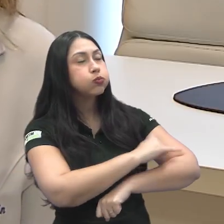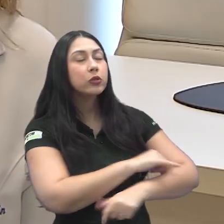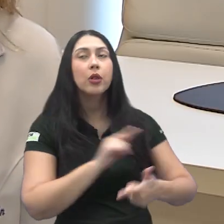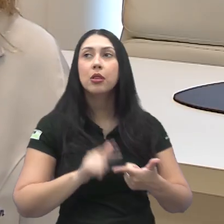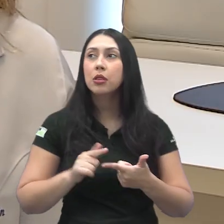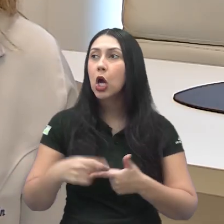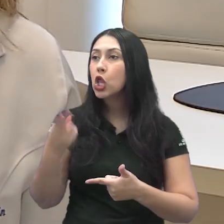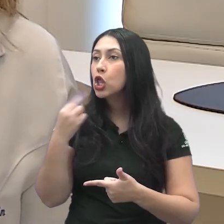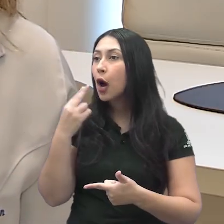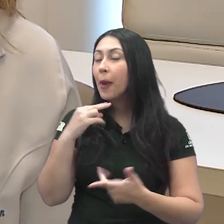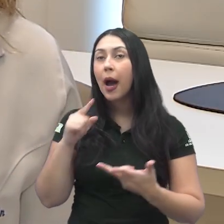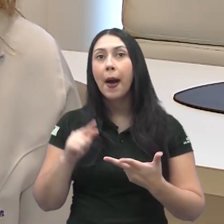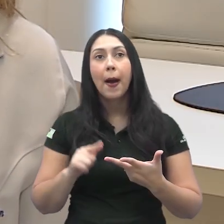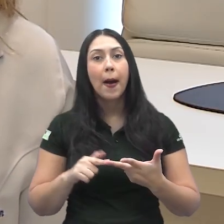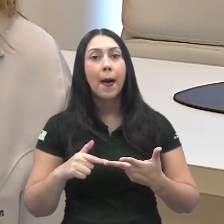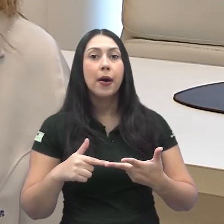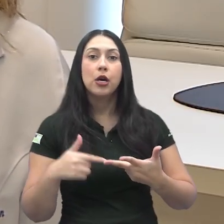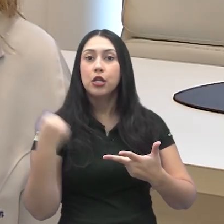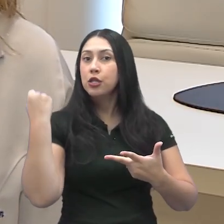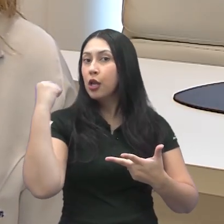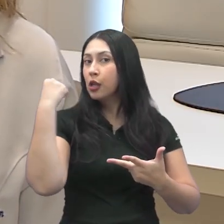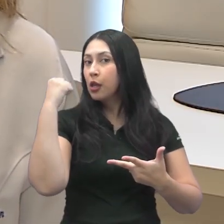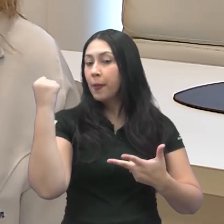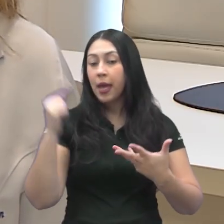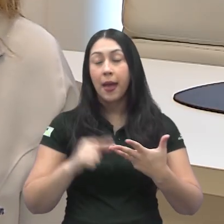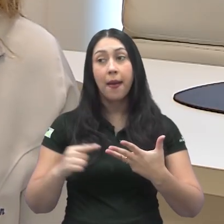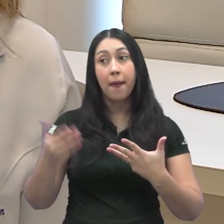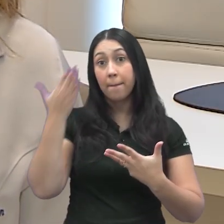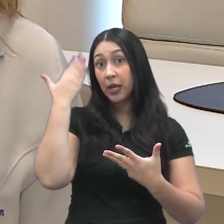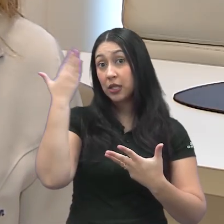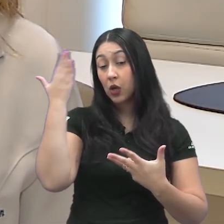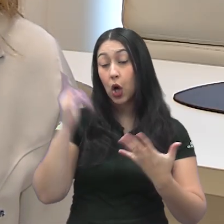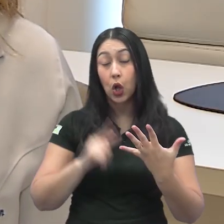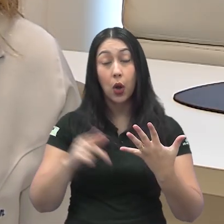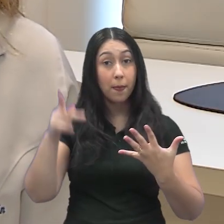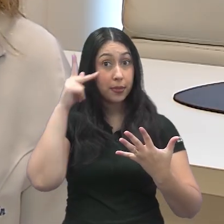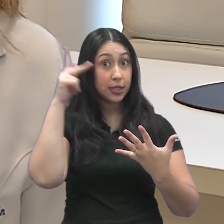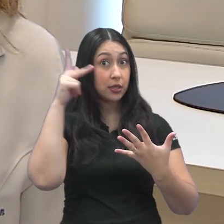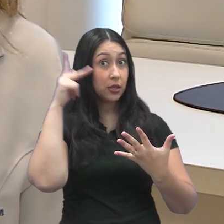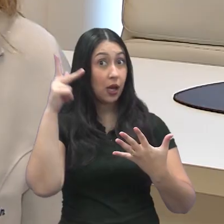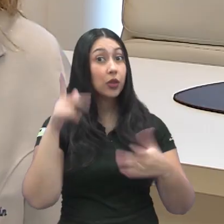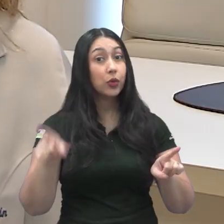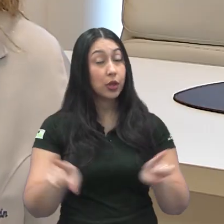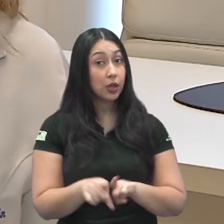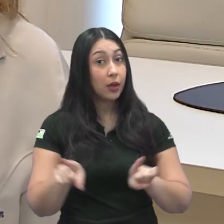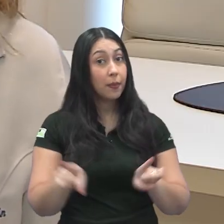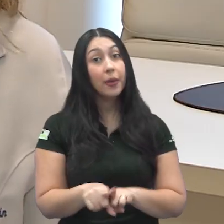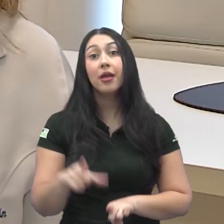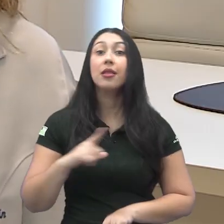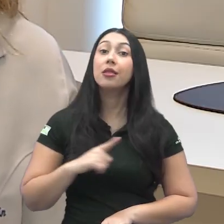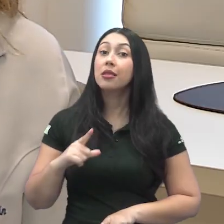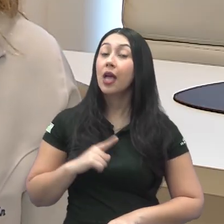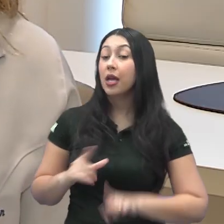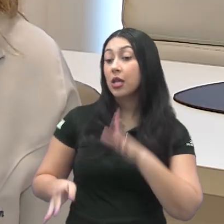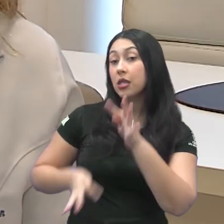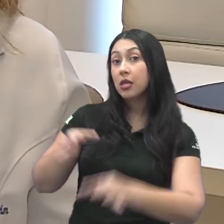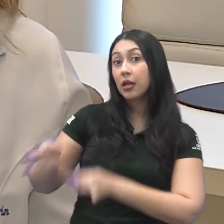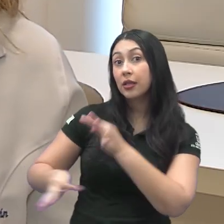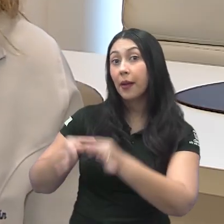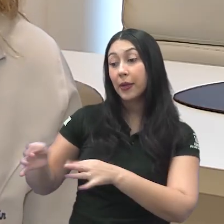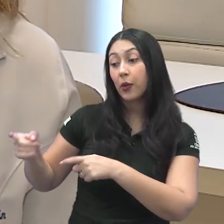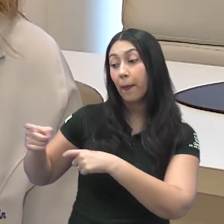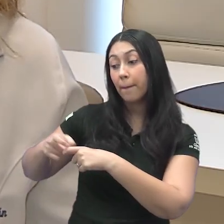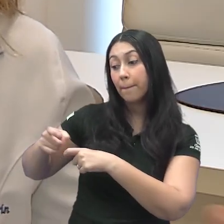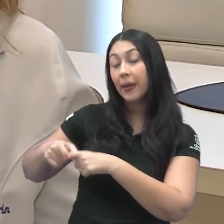endocrinologista, nutricionista, educador físico, psicólogo, muitas vezes um psiquiatra, né? E a gente até pode dividir o tratamento da obesidade